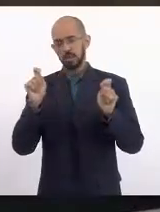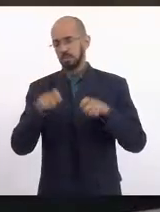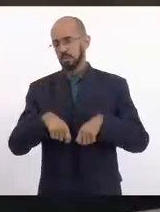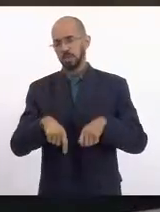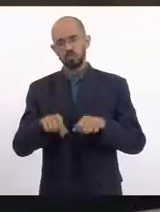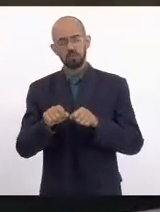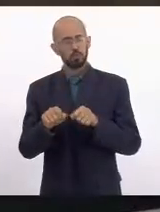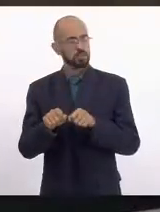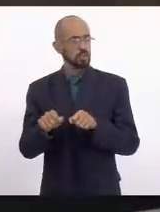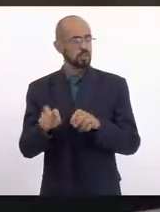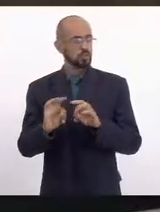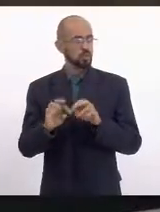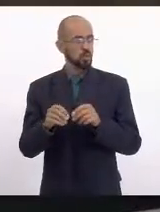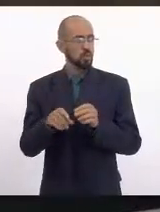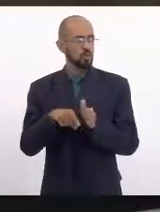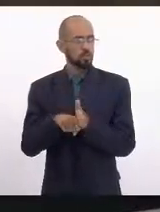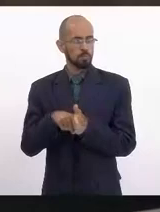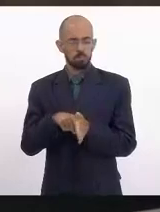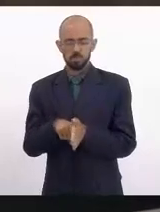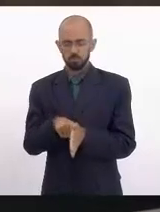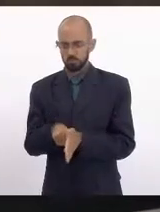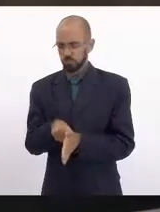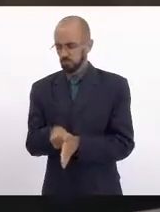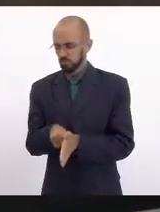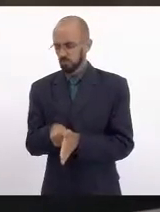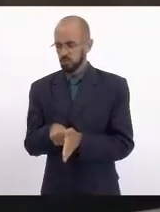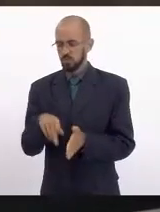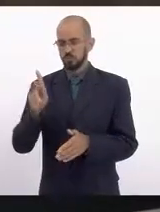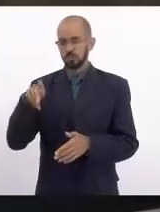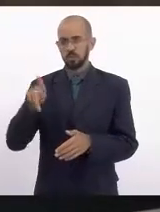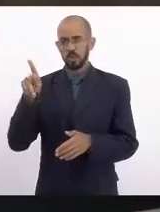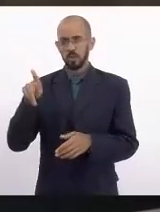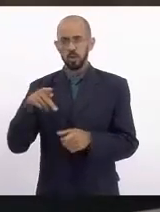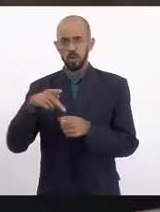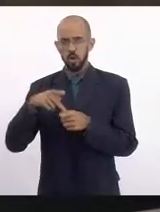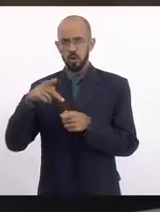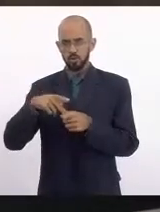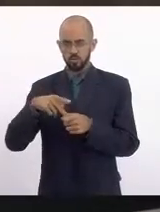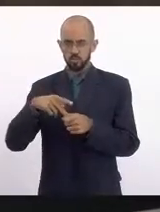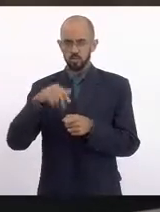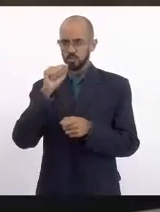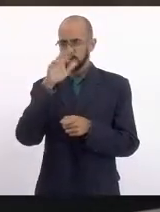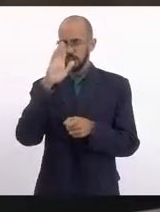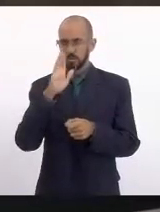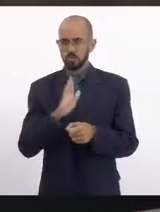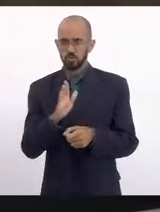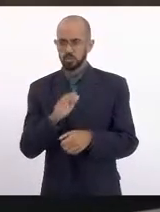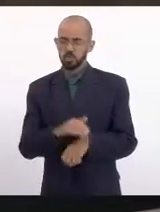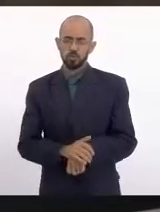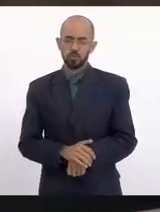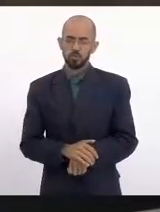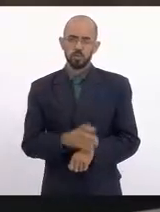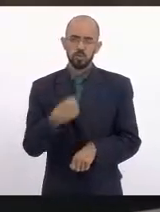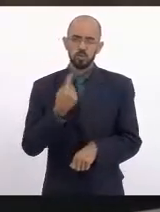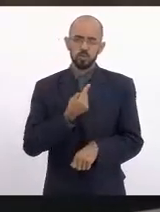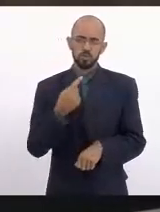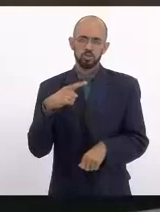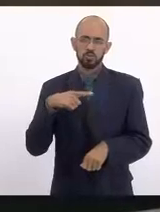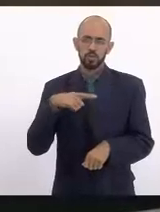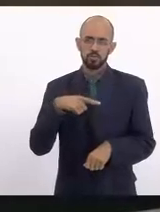de todo o petróleo nós temos no Brasil para se ter uma ideia tivemos agora uma